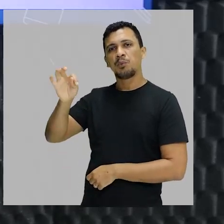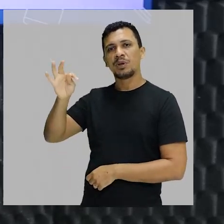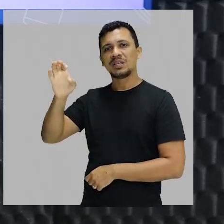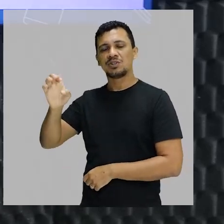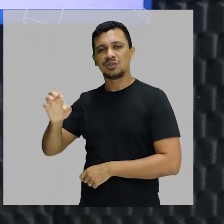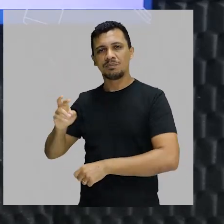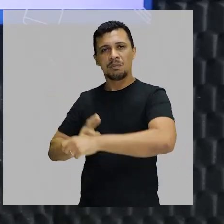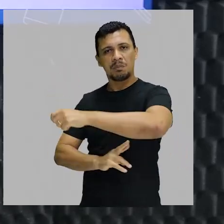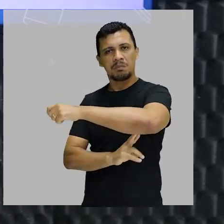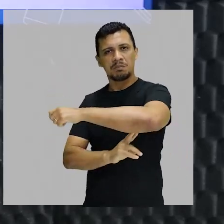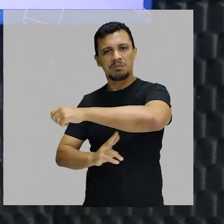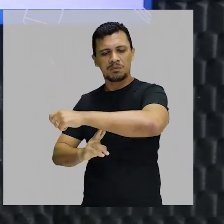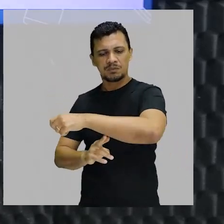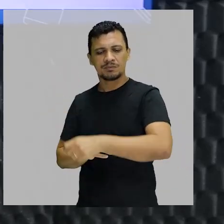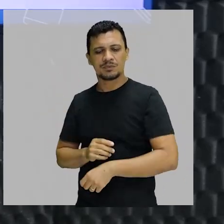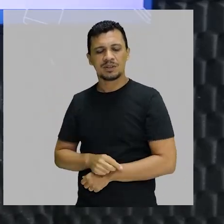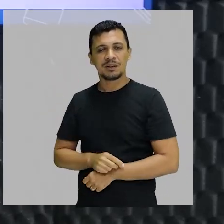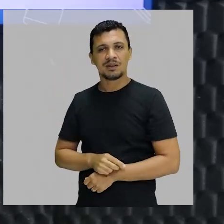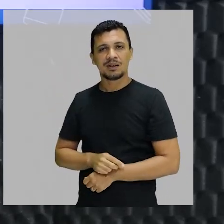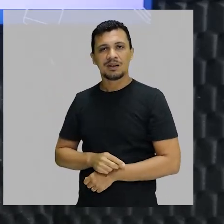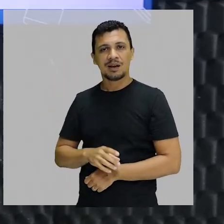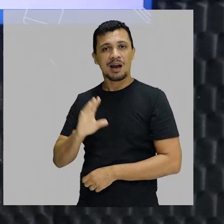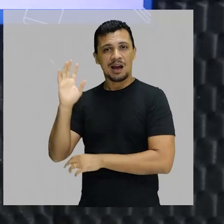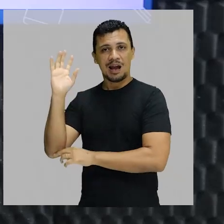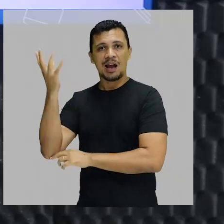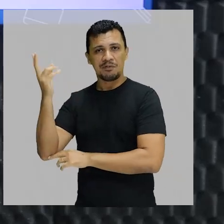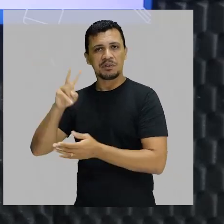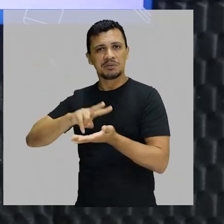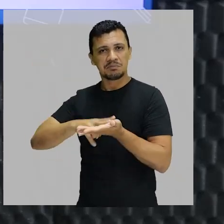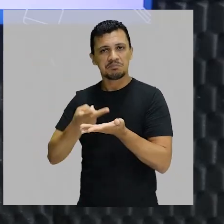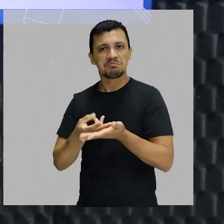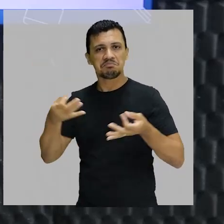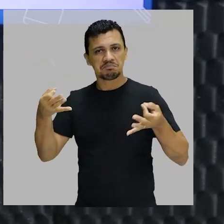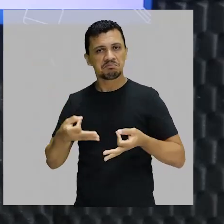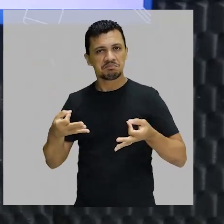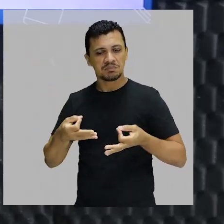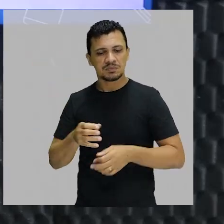árvore está correta, a tradução, a árvore, né? O nariz,